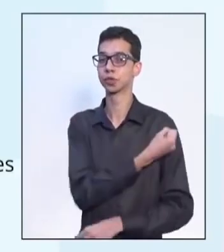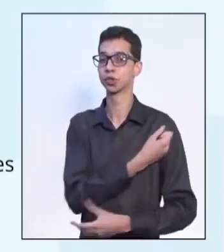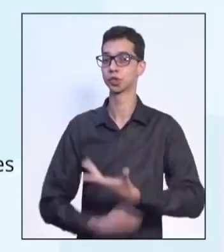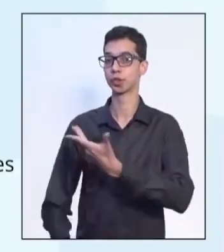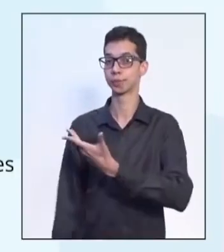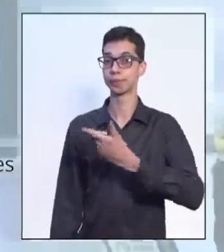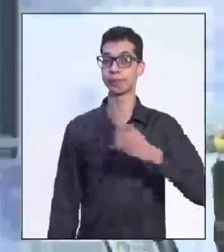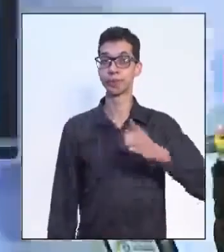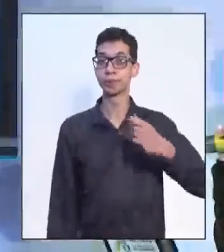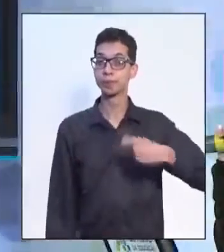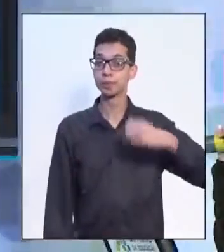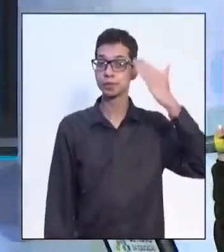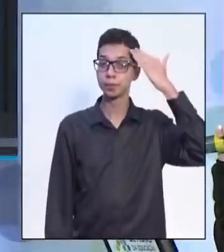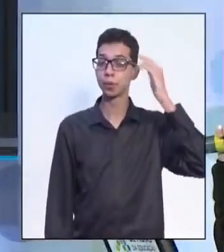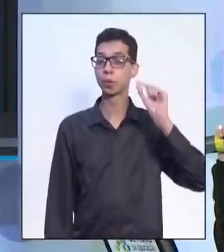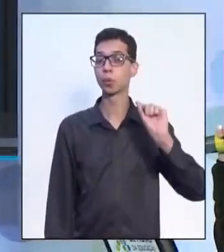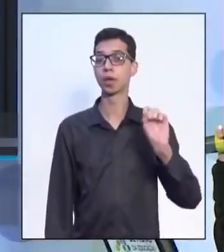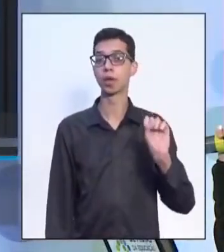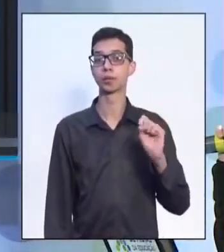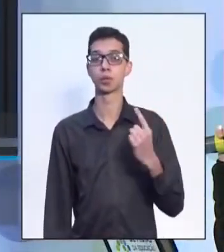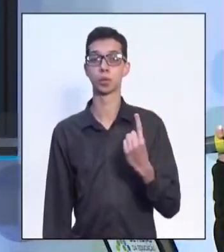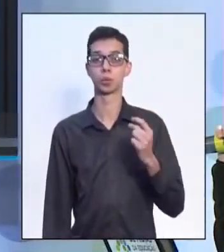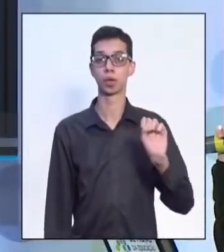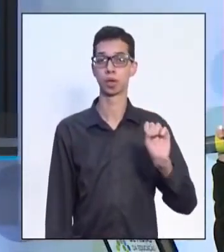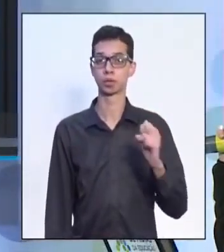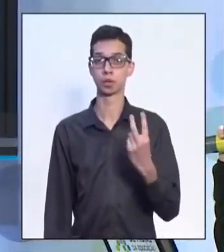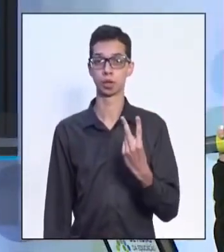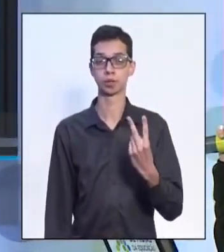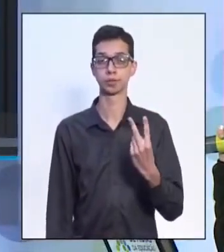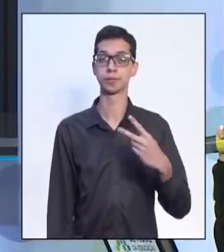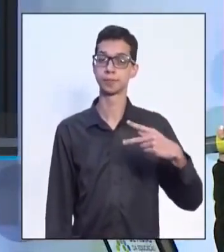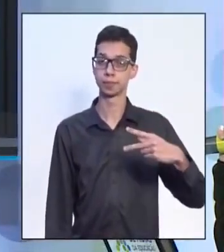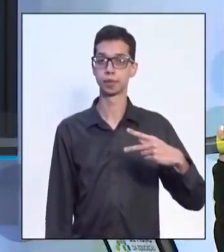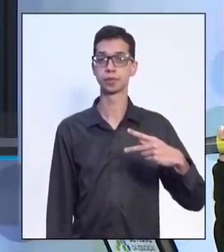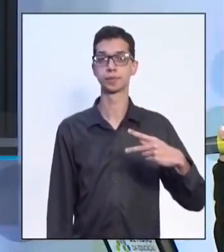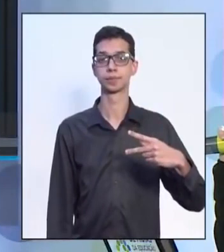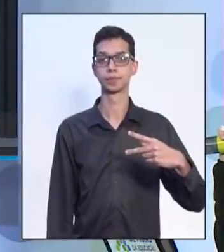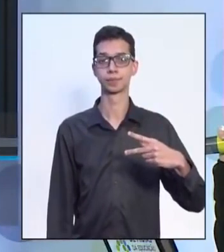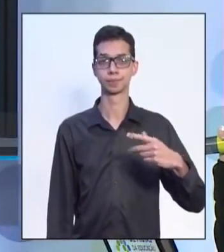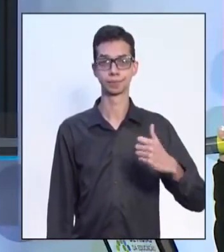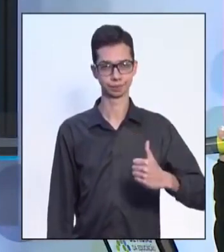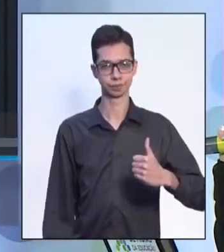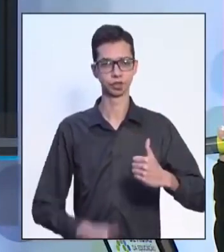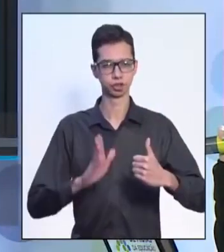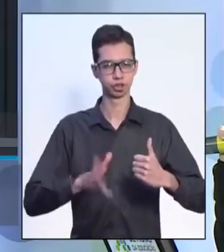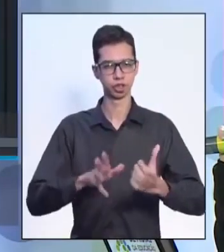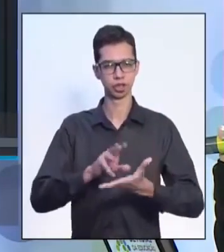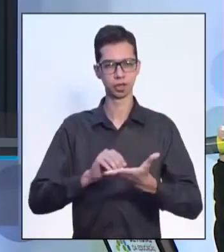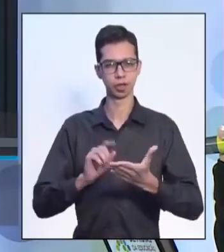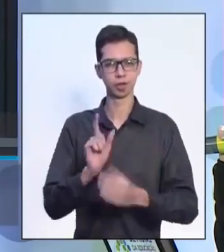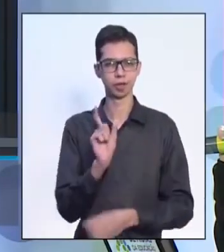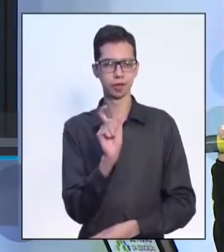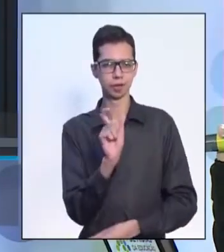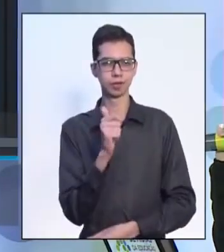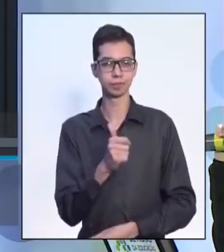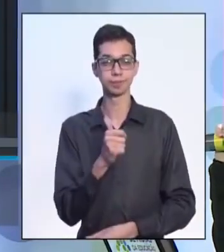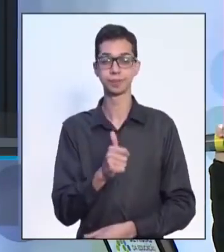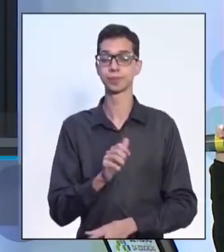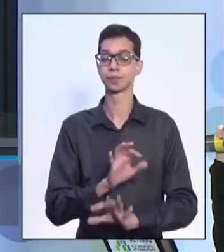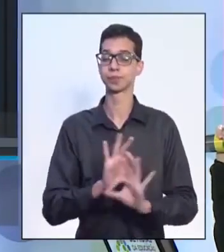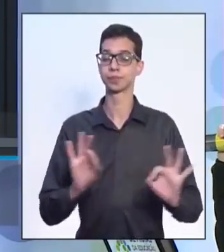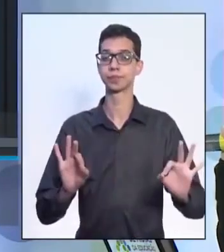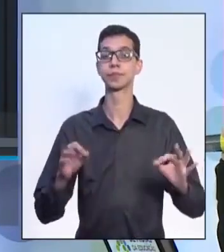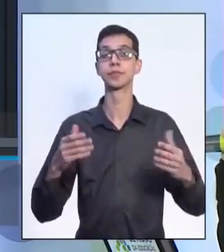precisar saber do S1, do S2 e do P. Printaram a tela, né? Muito bem. Então,